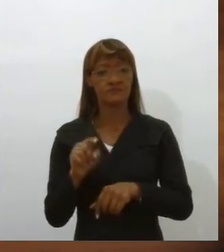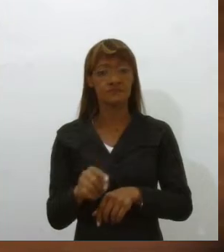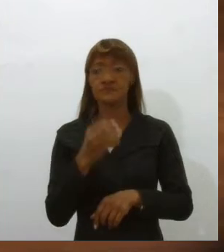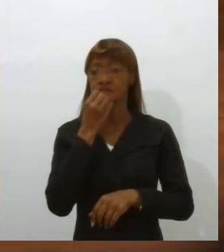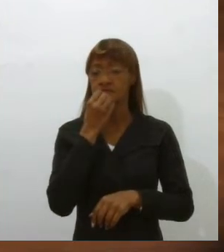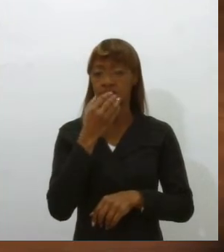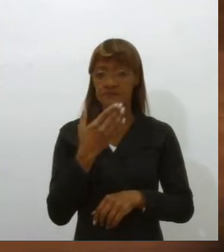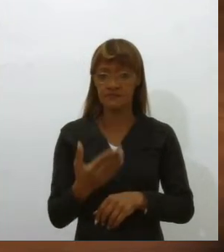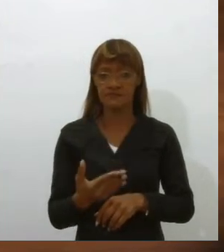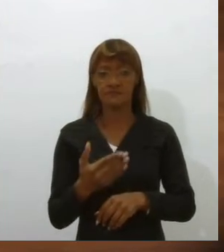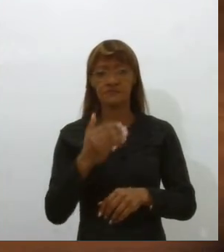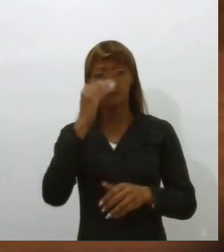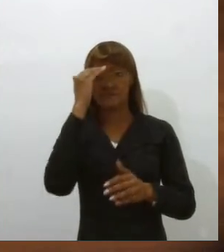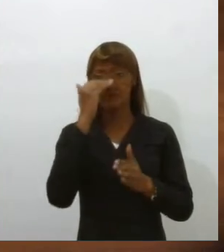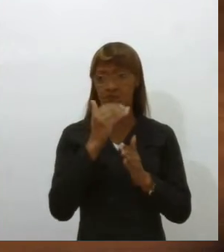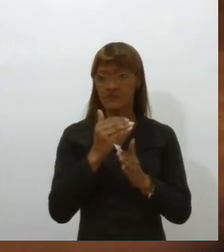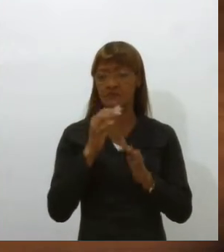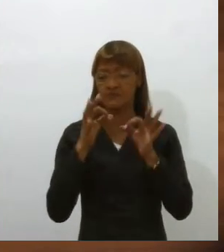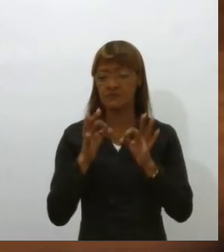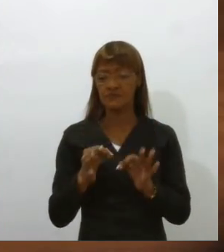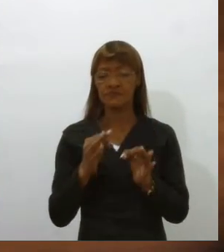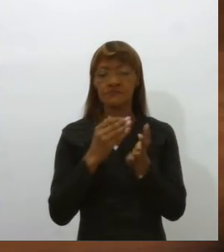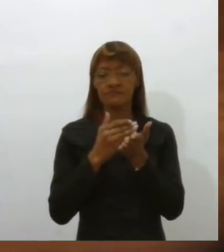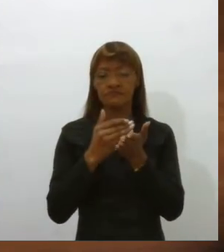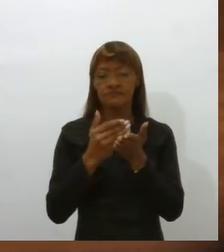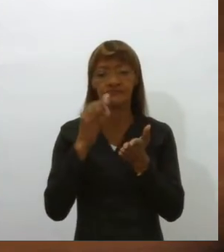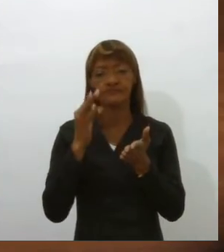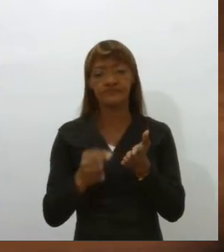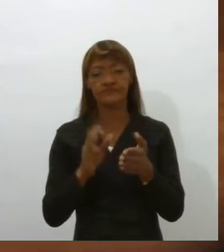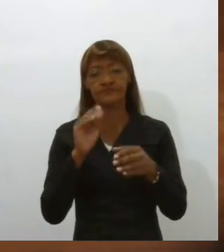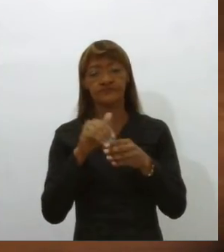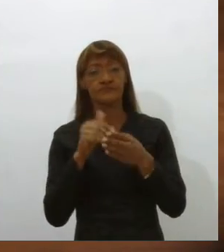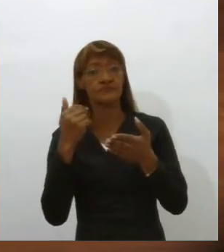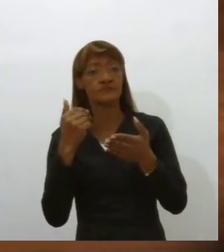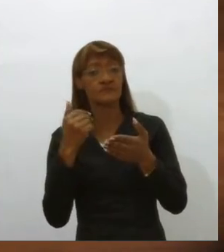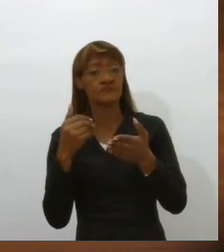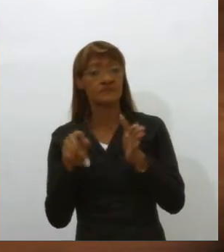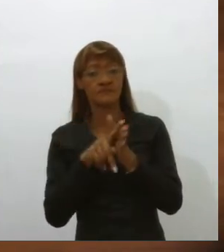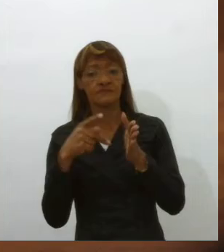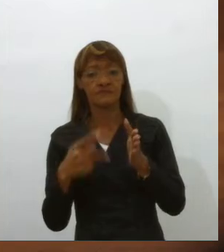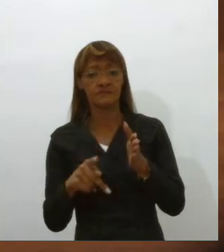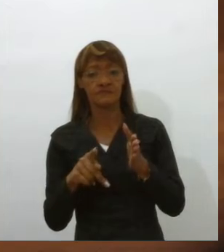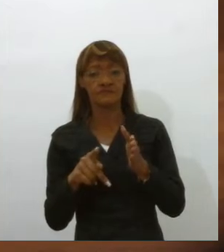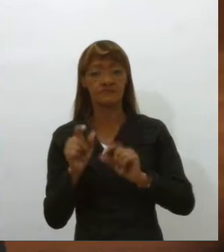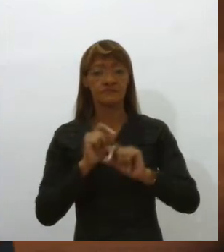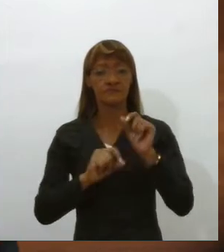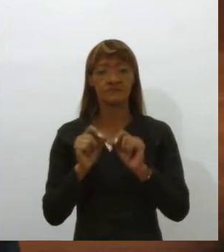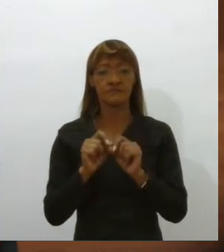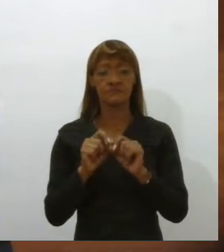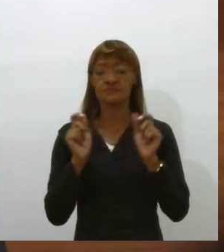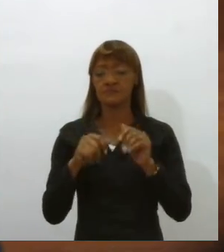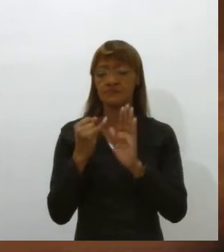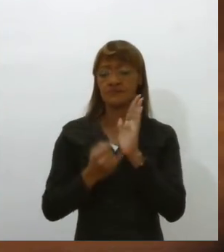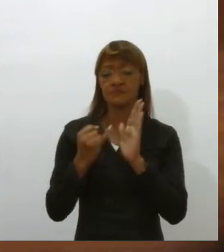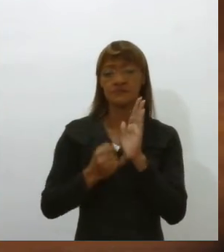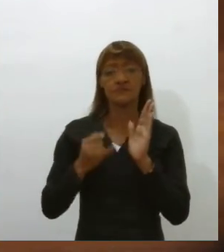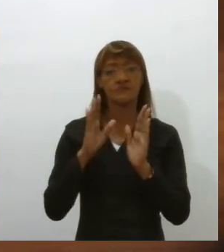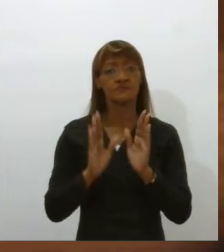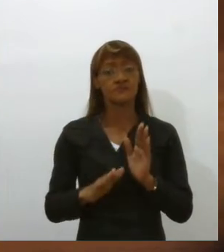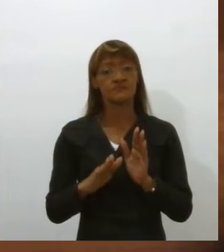obrigações, no pagamento de suas dívidas, na avaliação da Secretaria do Tesouro Nacional, o nosso risco é menor, os juros são menores, os custos